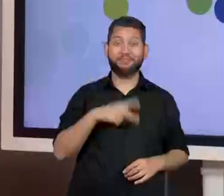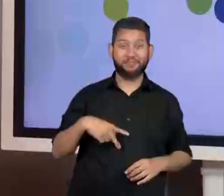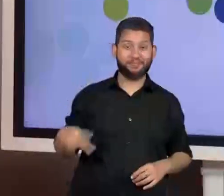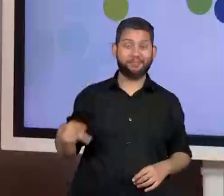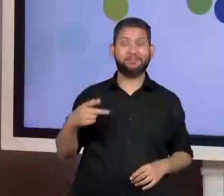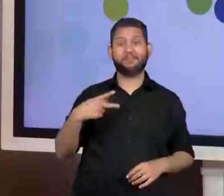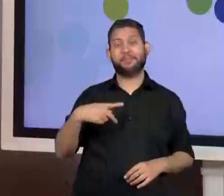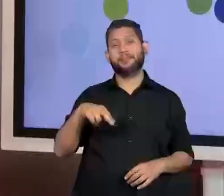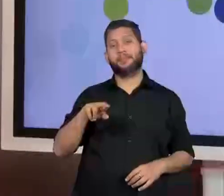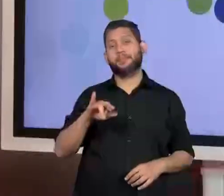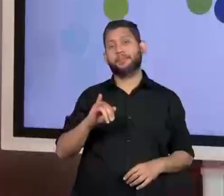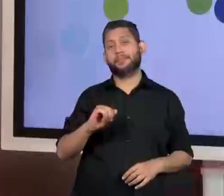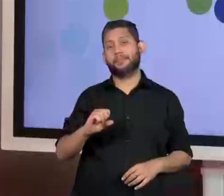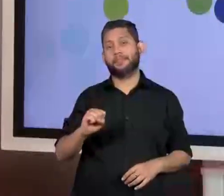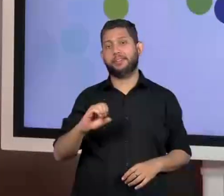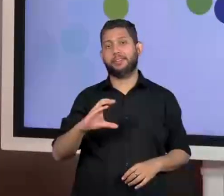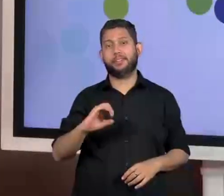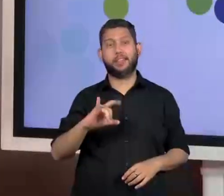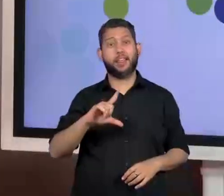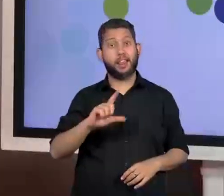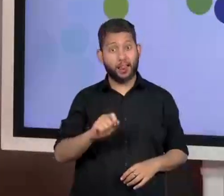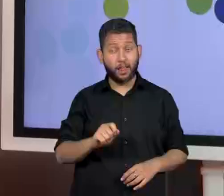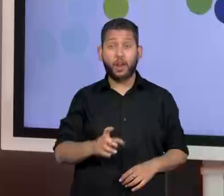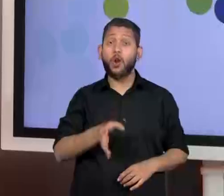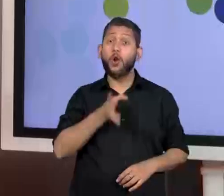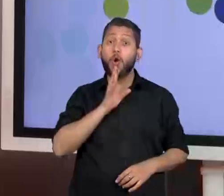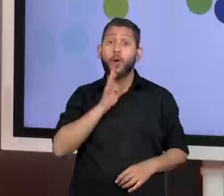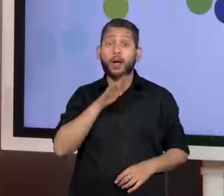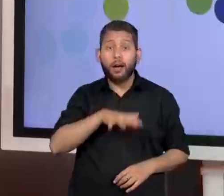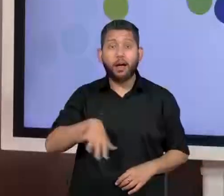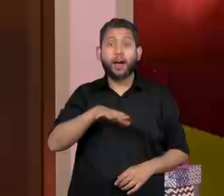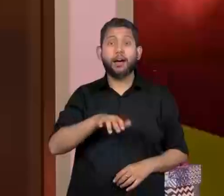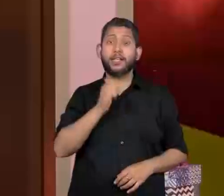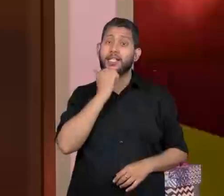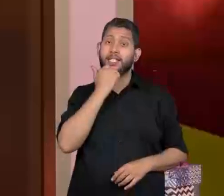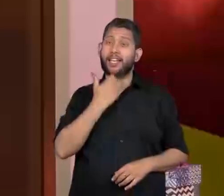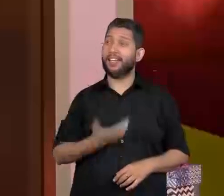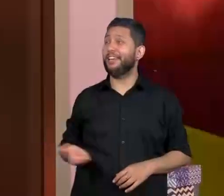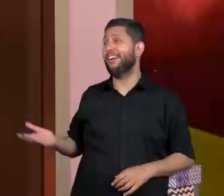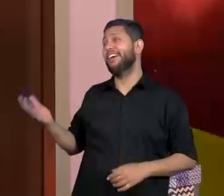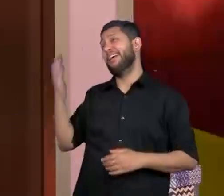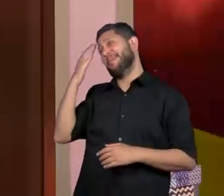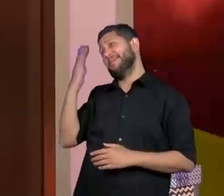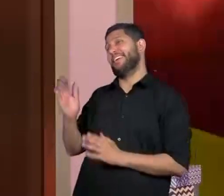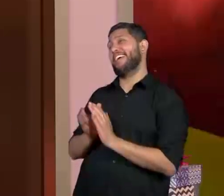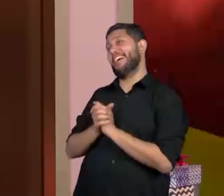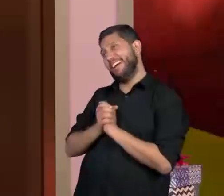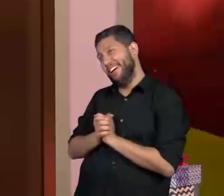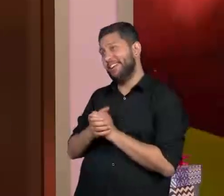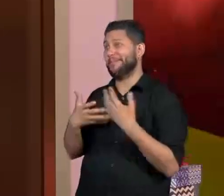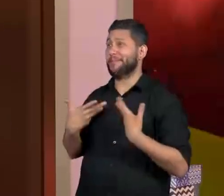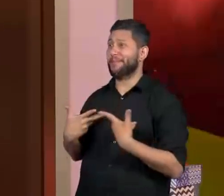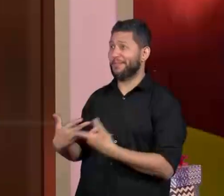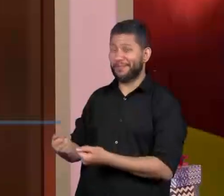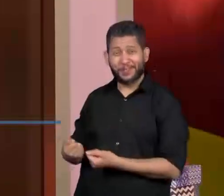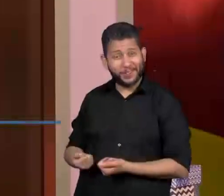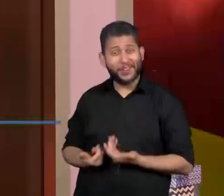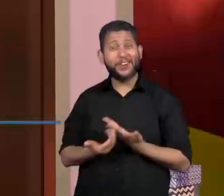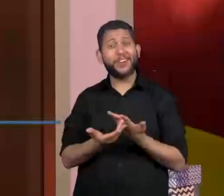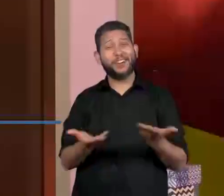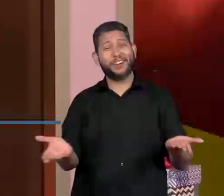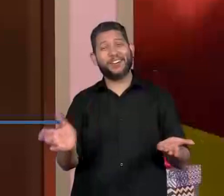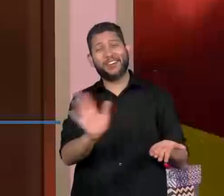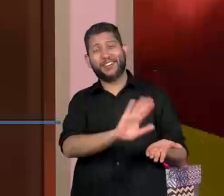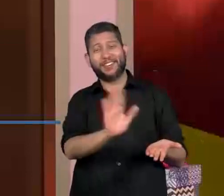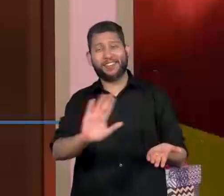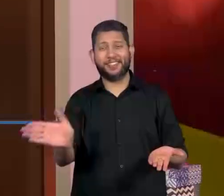Priscila Ortega, especialista em ciências. Muito bem-vinda, professora! Geno, muito obrigada pelo convite. Olá, alunos,